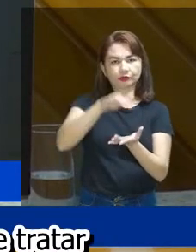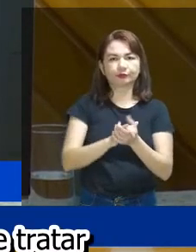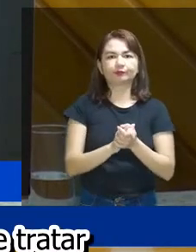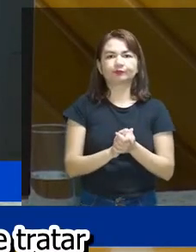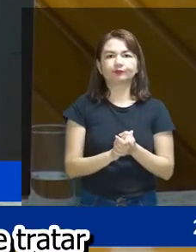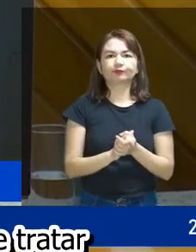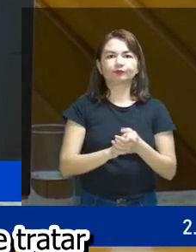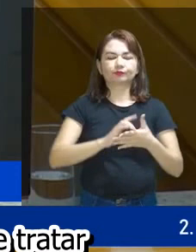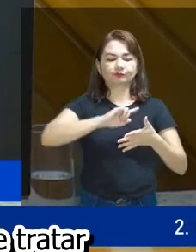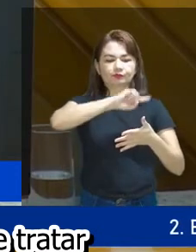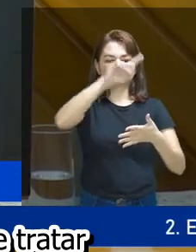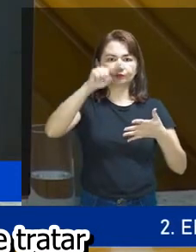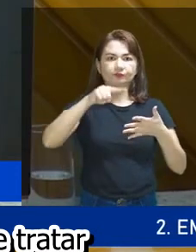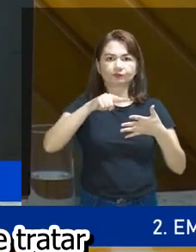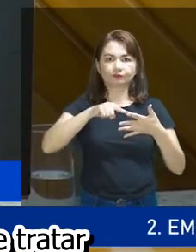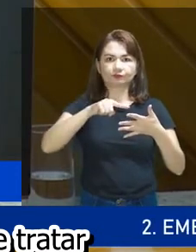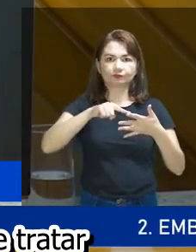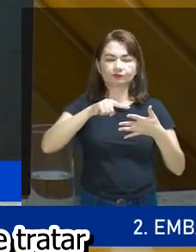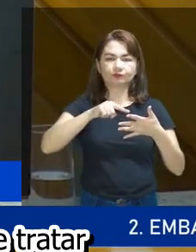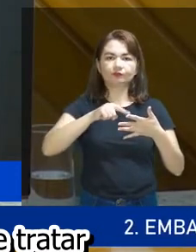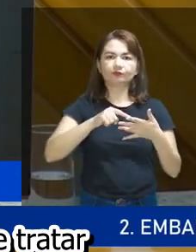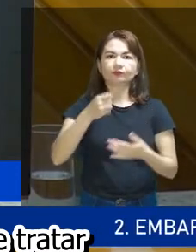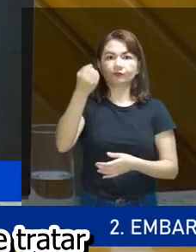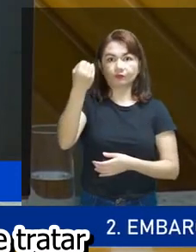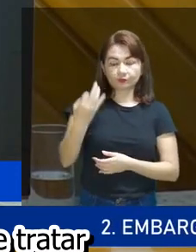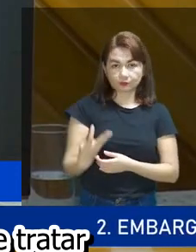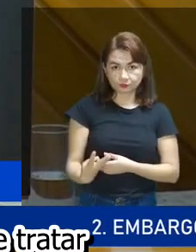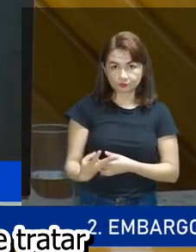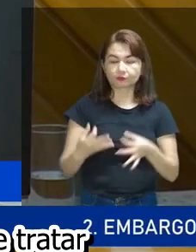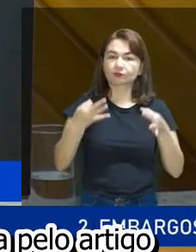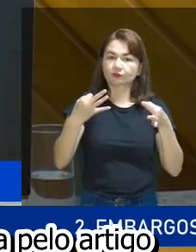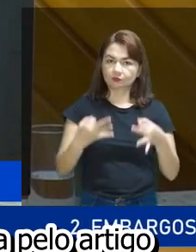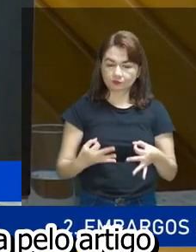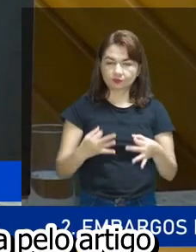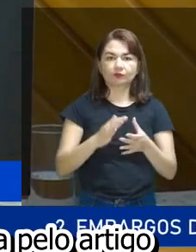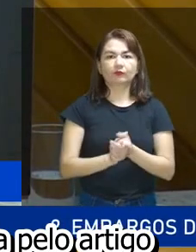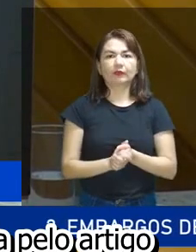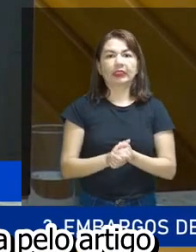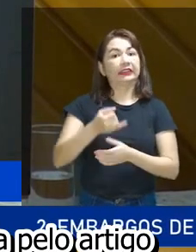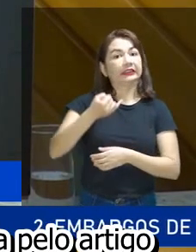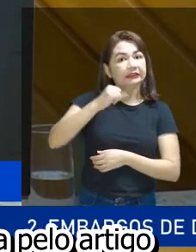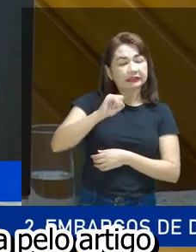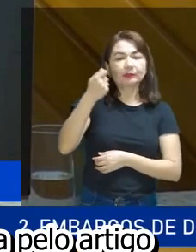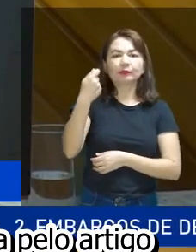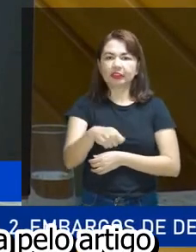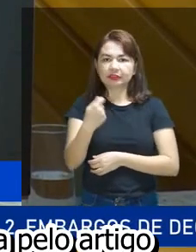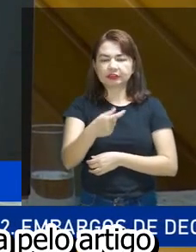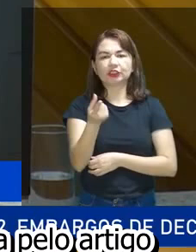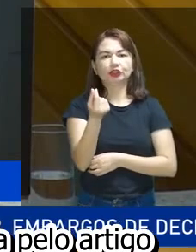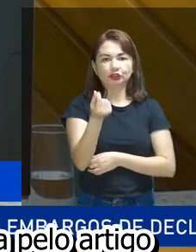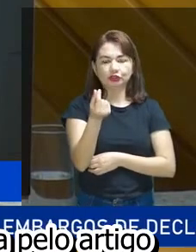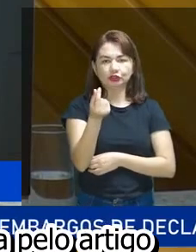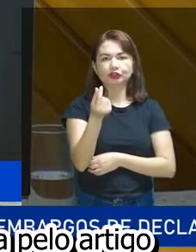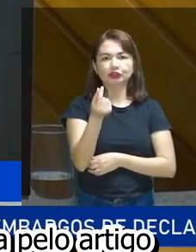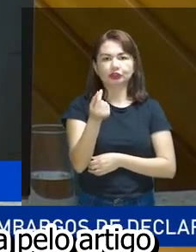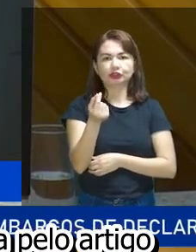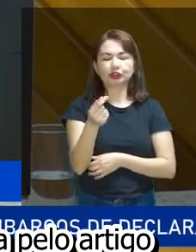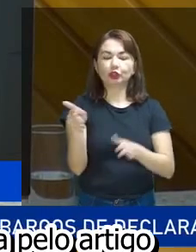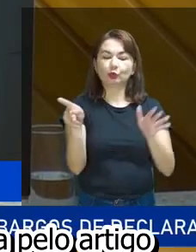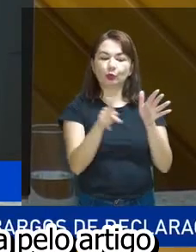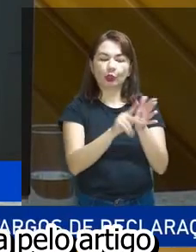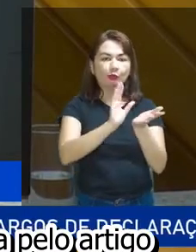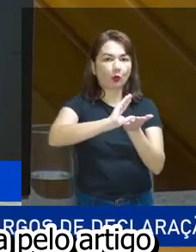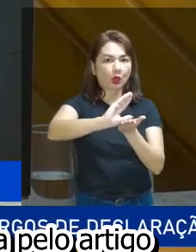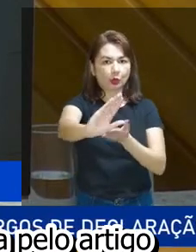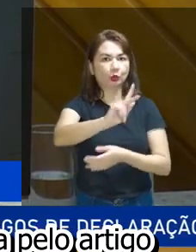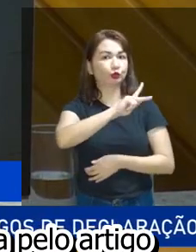no item 2, acima destacado, afirmou que, por se tratar de despesa financiada com recursos